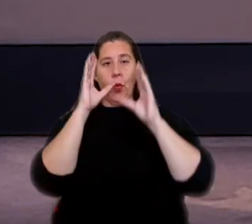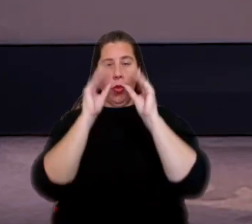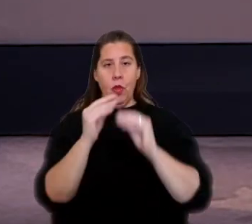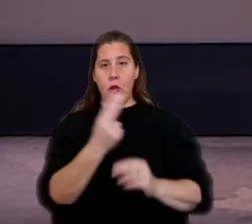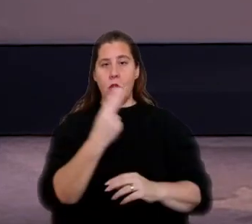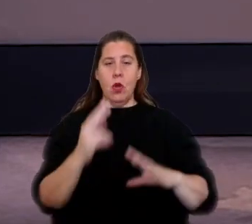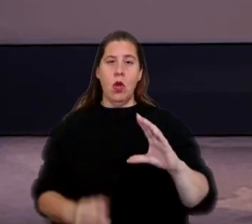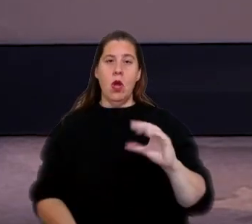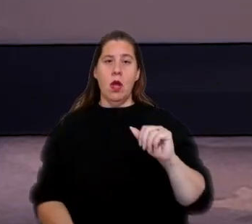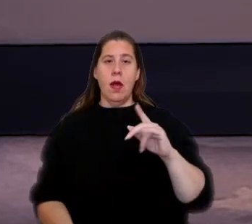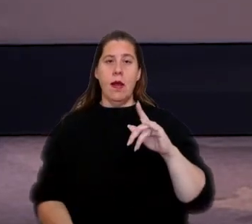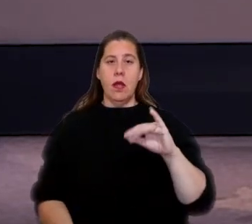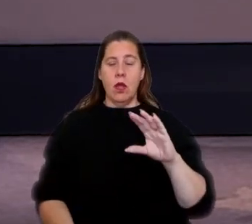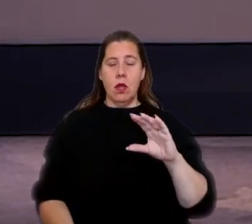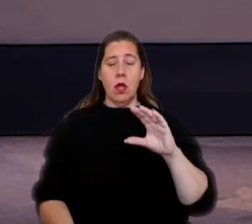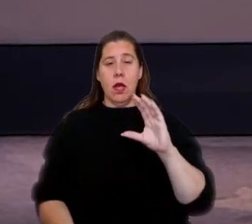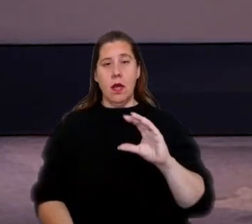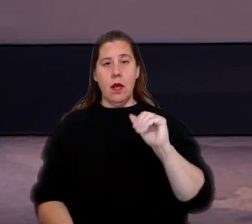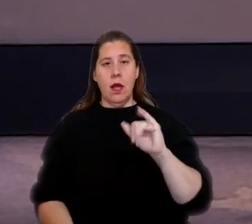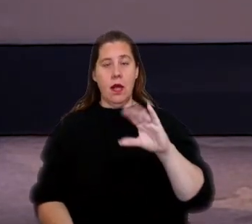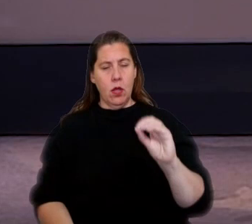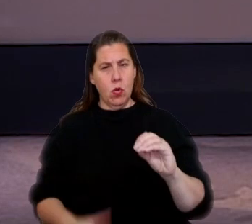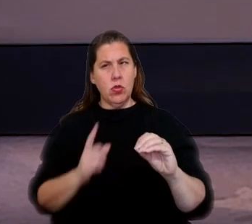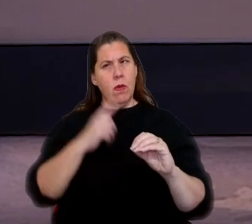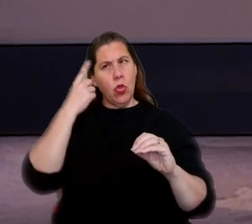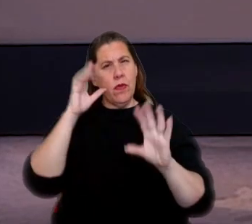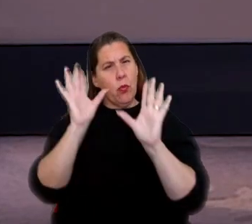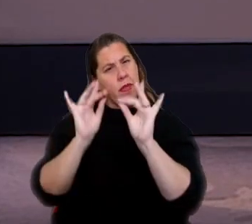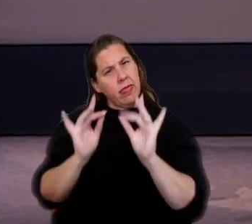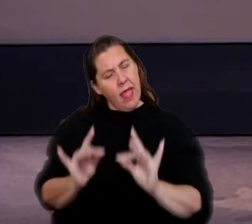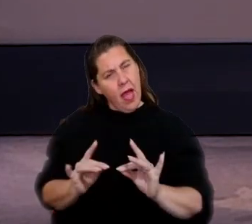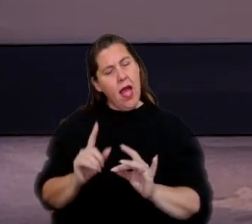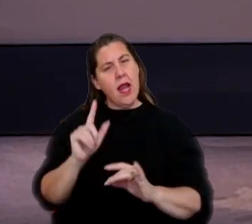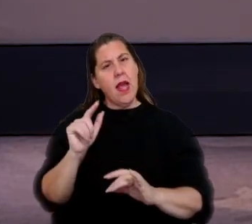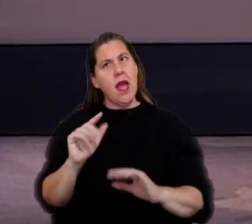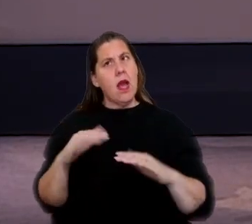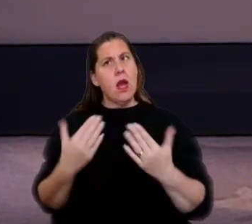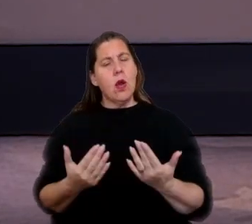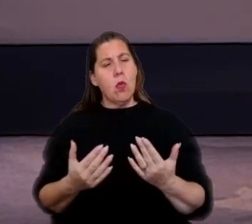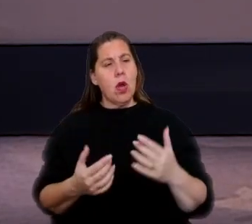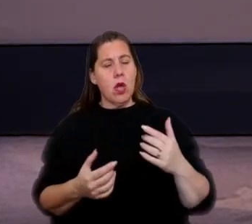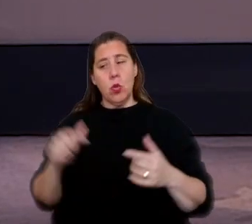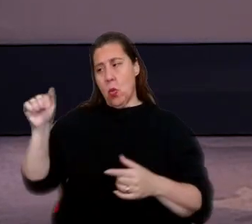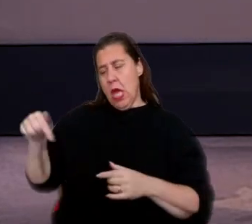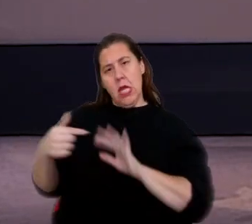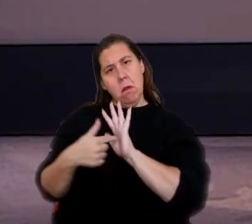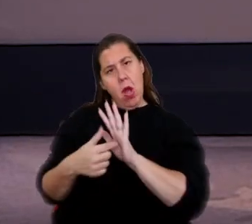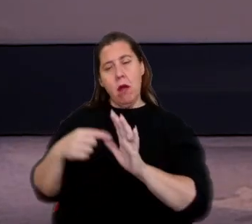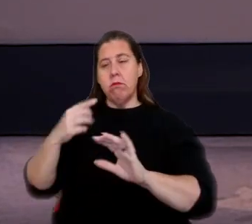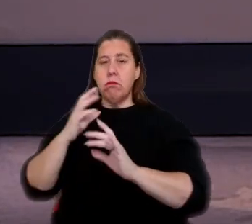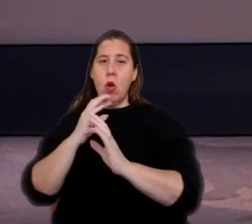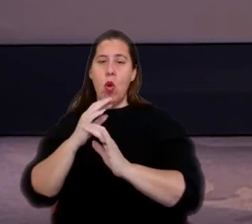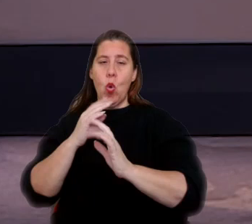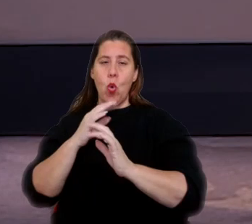Opa, boa noite. Meu nome é Caio, e eu tinha uma dúvida quanto a um detalhe do filme, que é quando o Remy está se